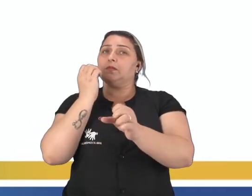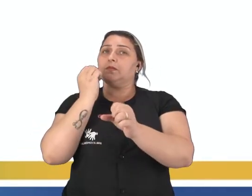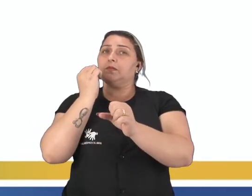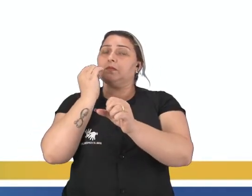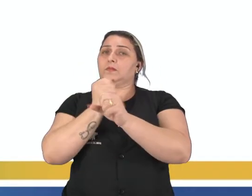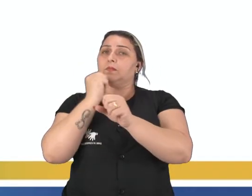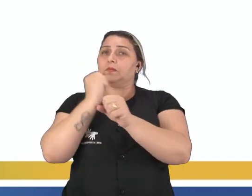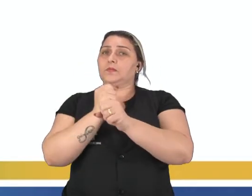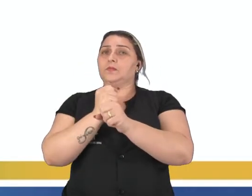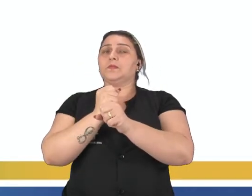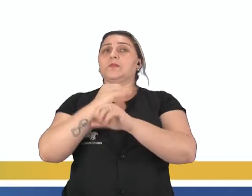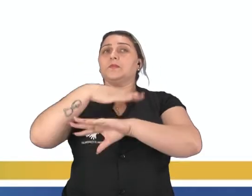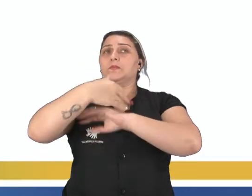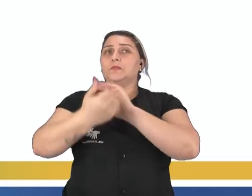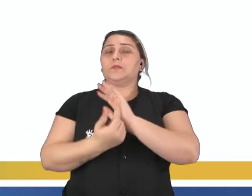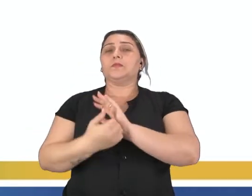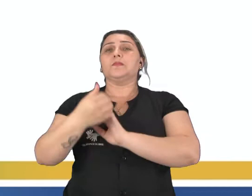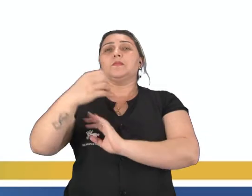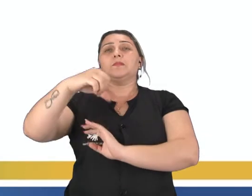9/10.